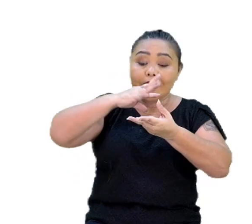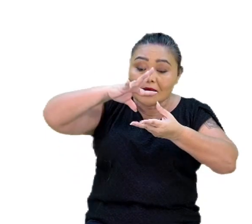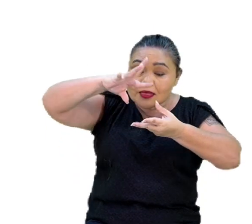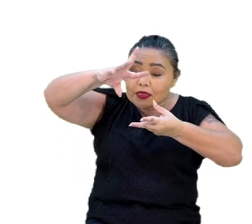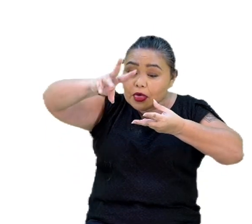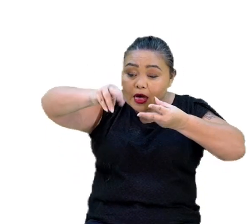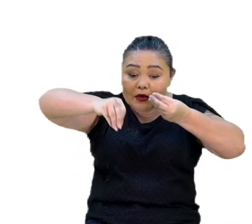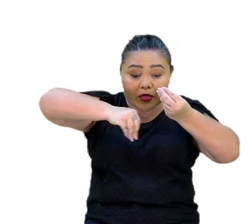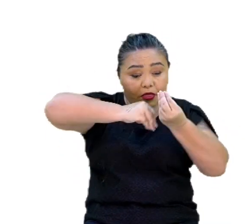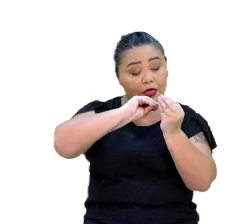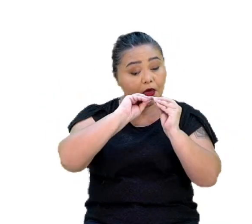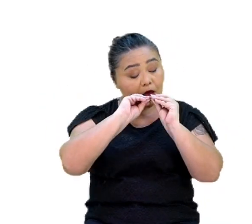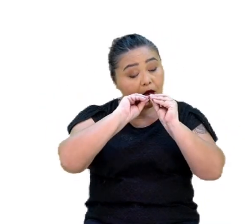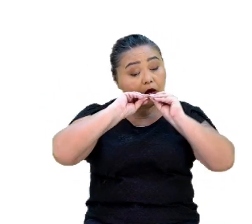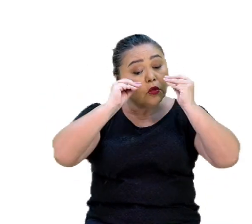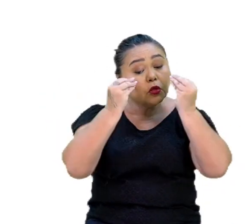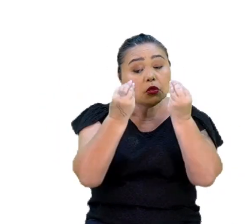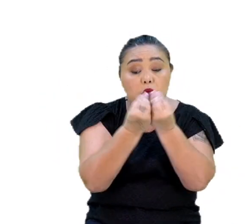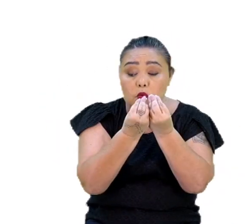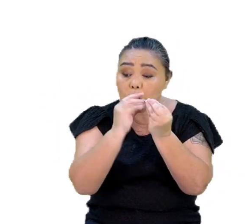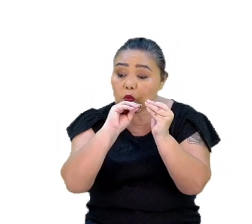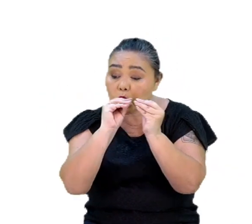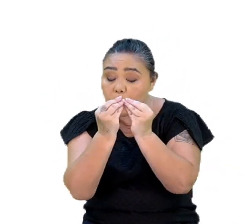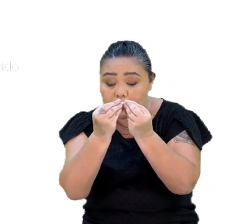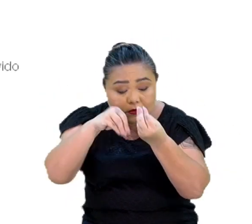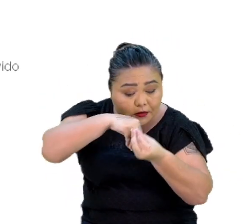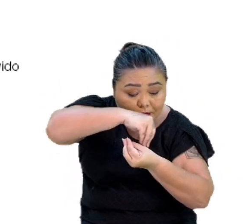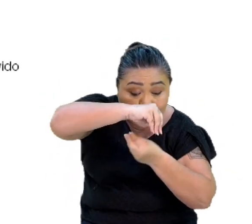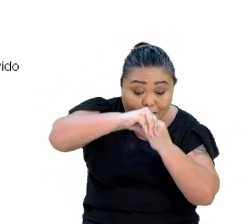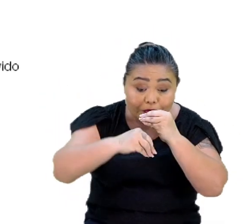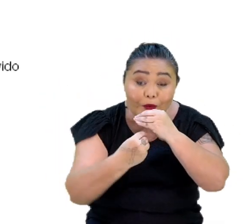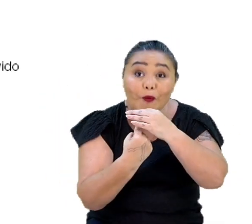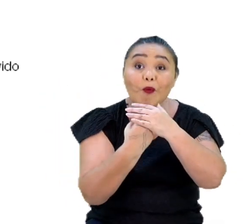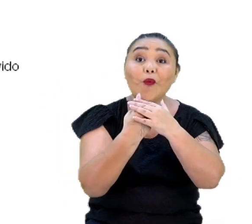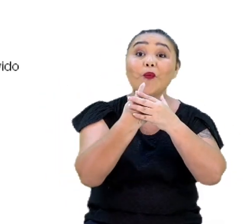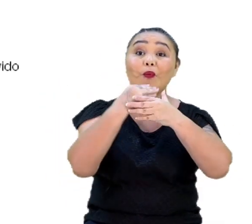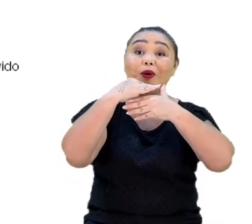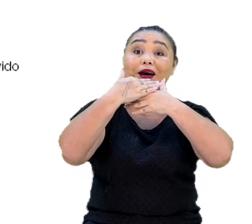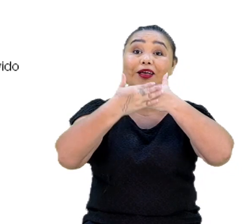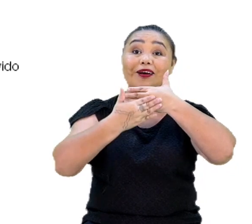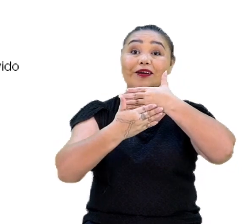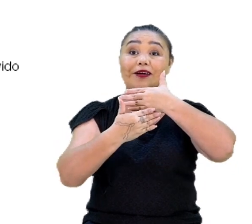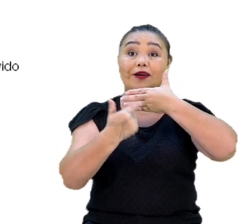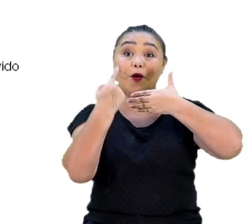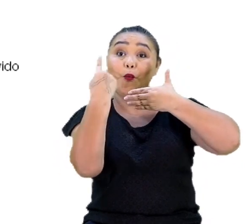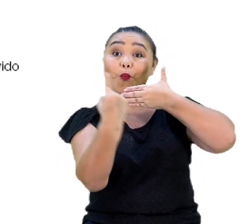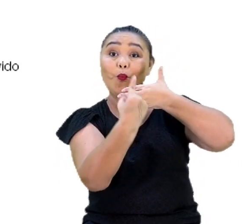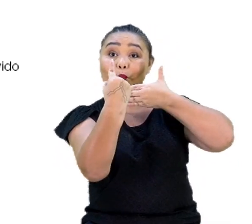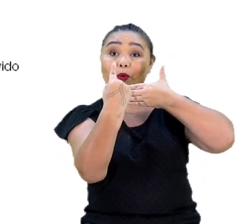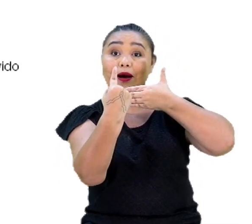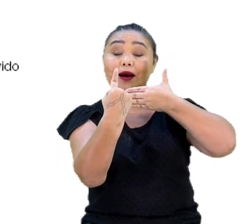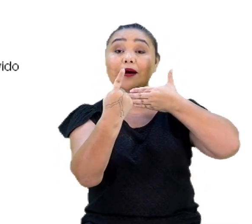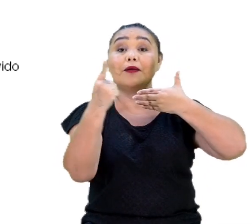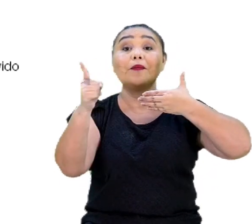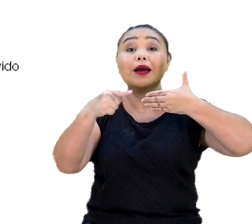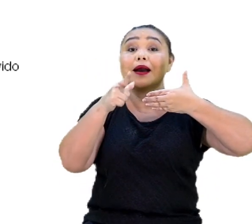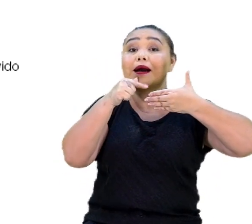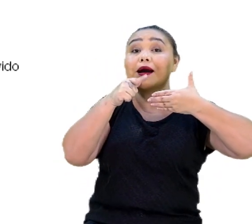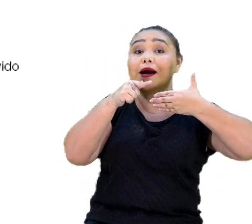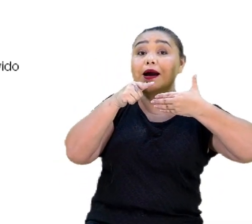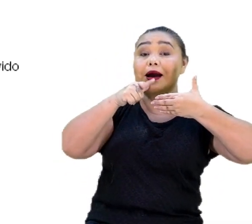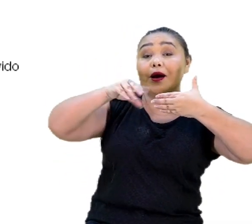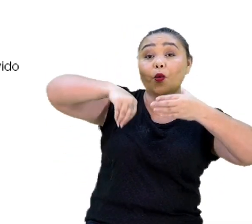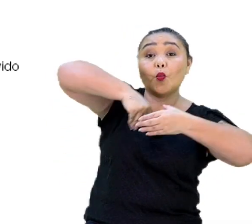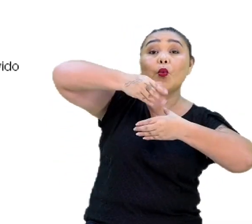dissolvem e tornam-se uma solução. Então, quando a gente pega a água e dissolve